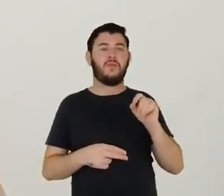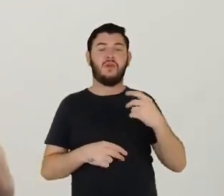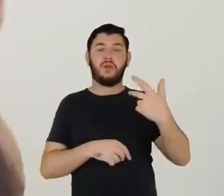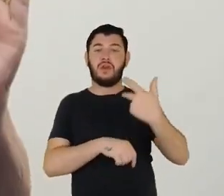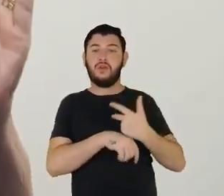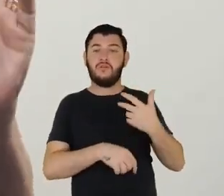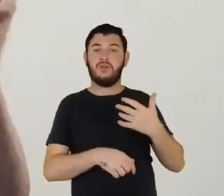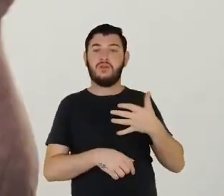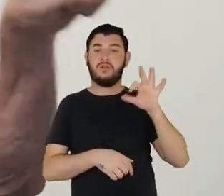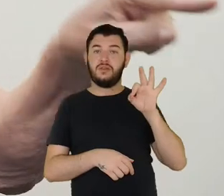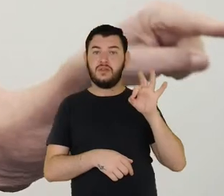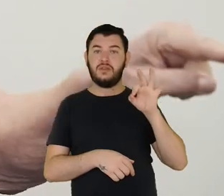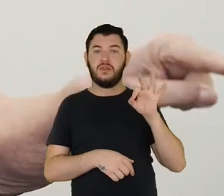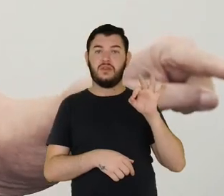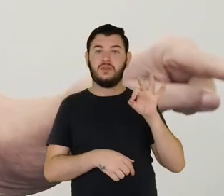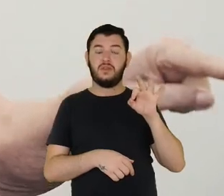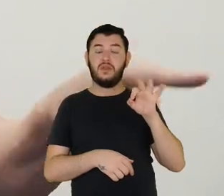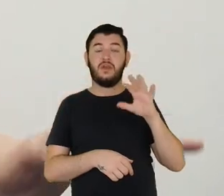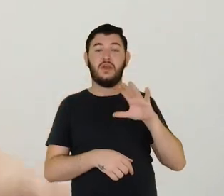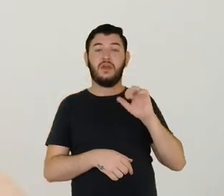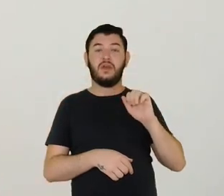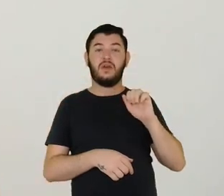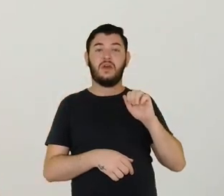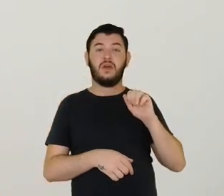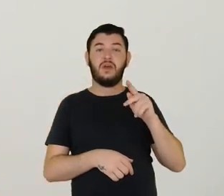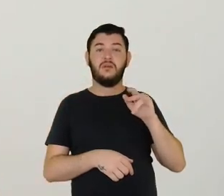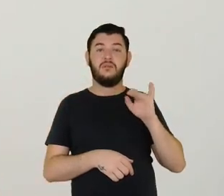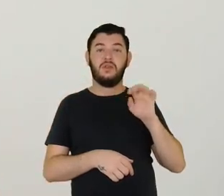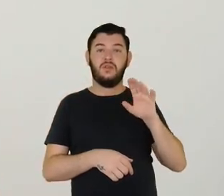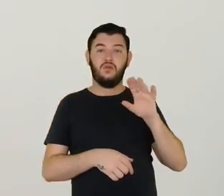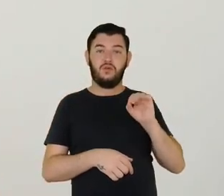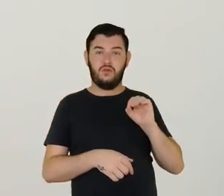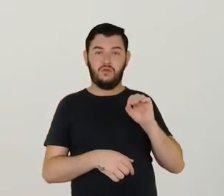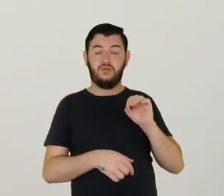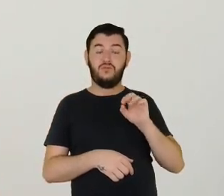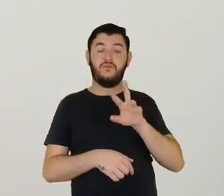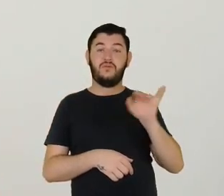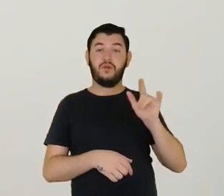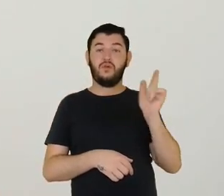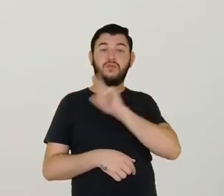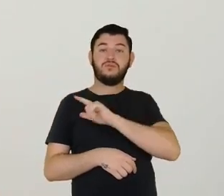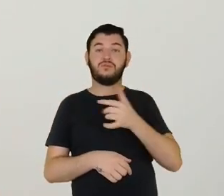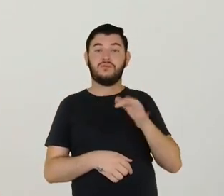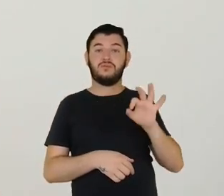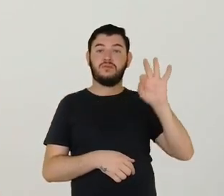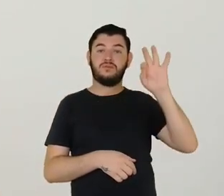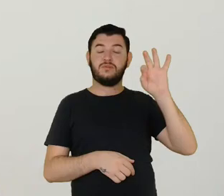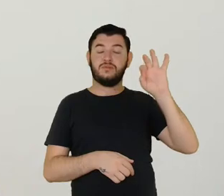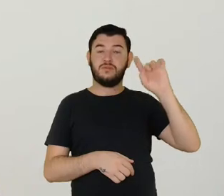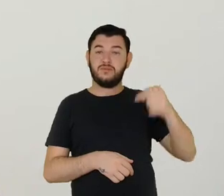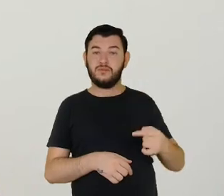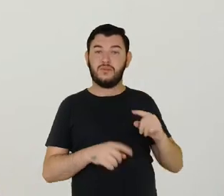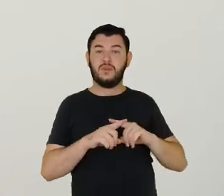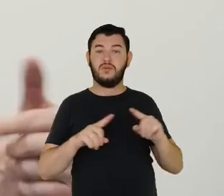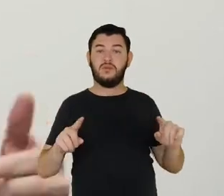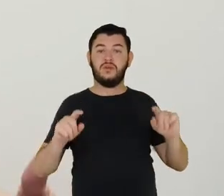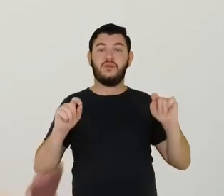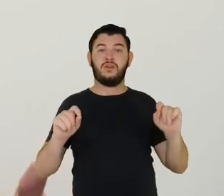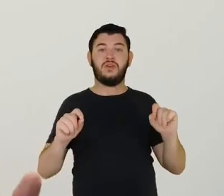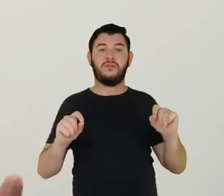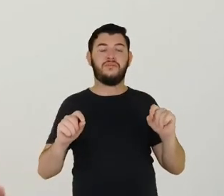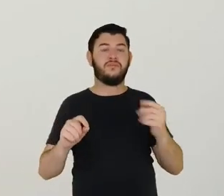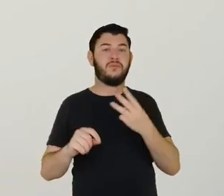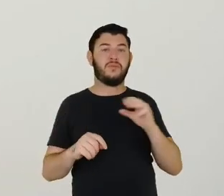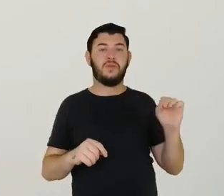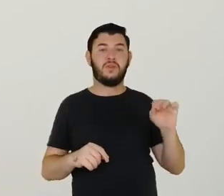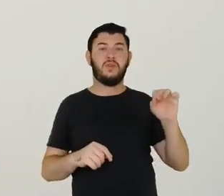300, 200 é o teu trabalho. 100 é o direito de intérprete pago antecipadamente. Sim. Mas é